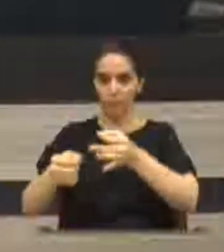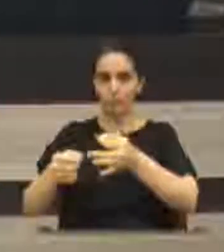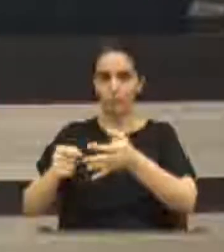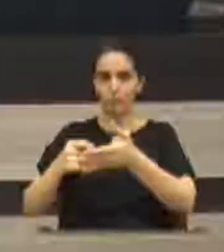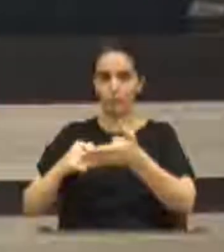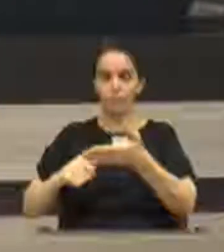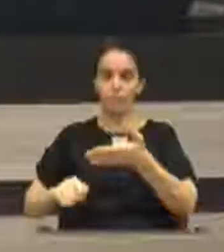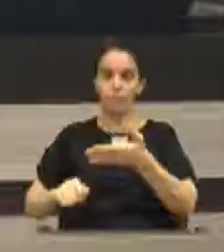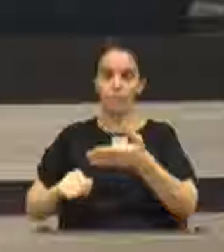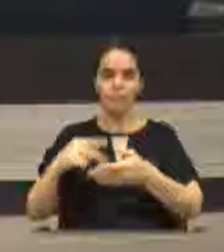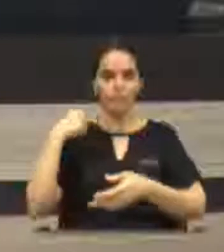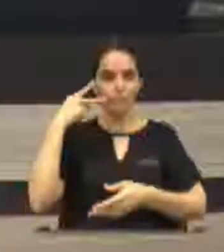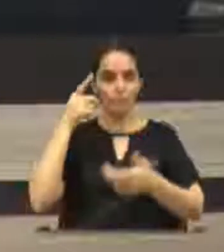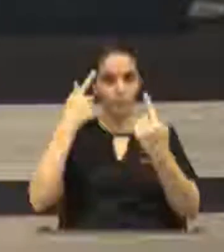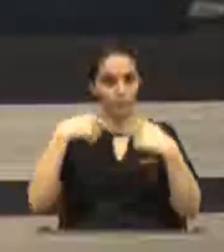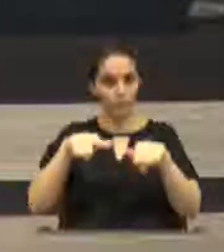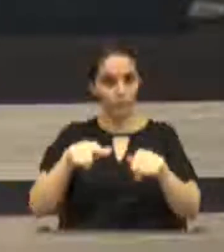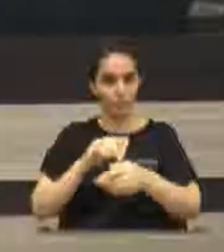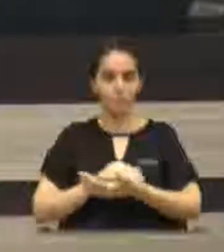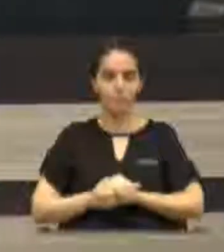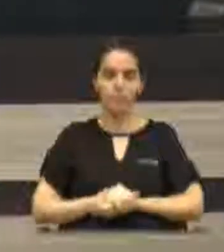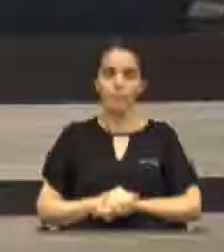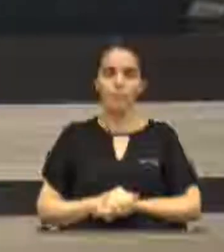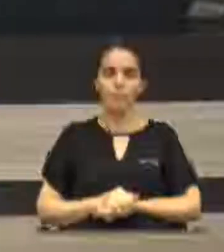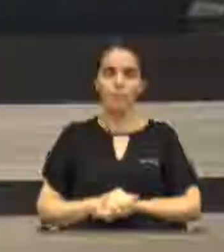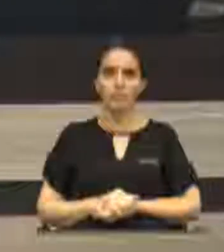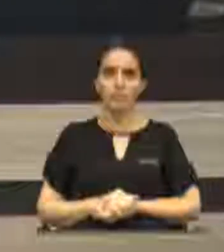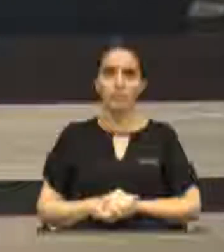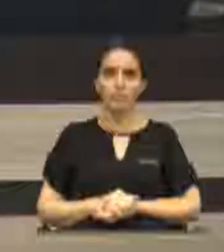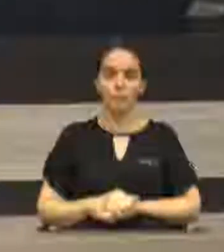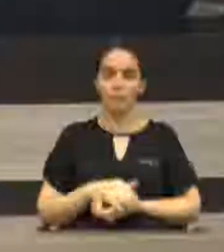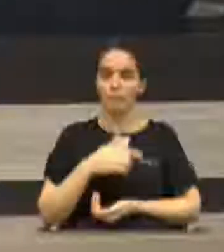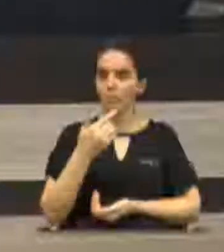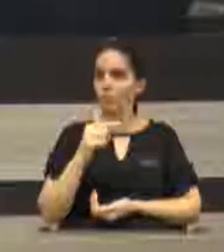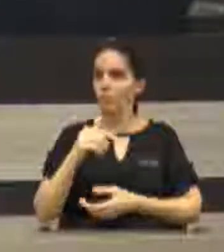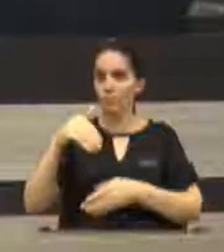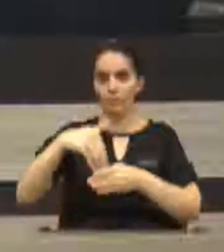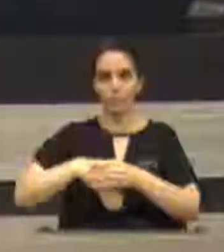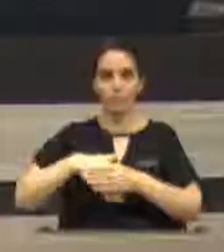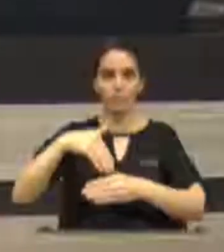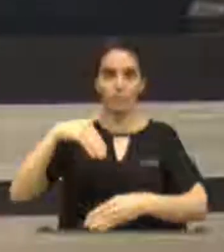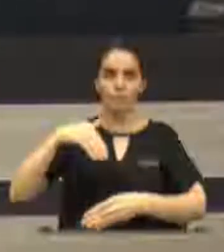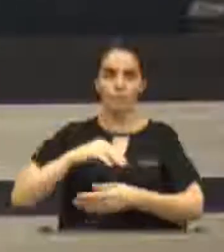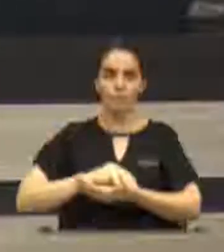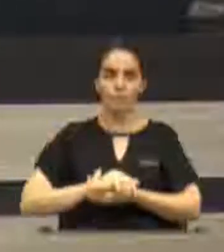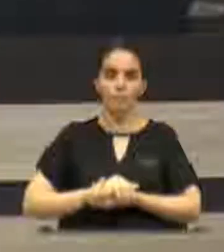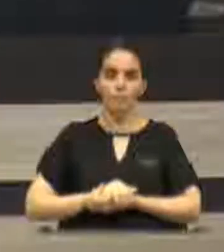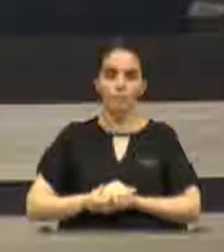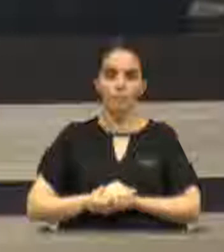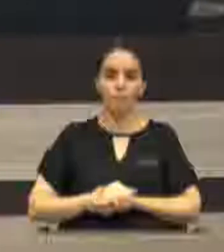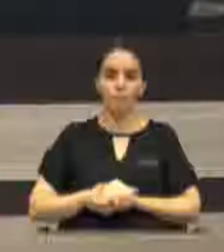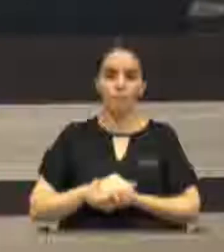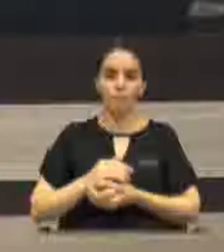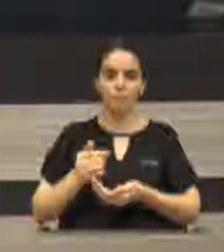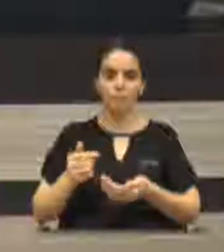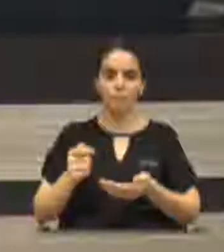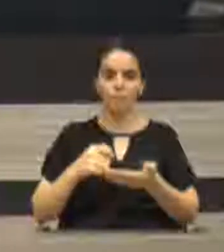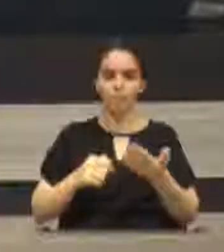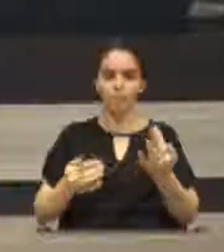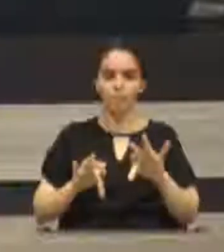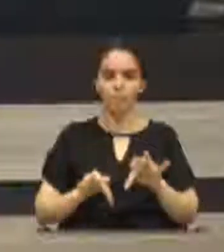Redação. Algum vereador deseja impugnar? Não havendo, vai à votação. Redação final do projeto